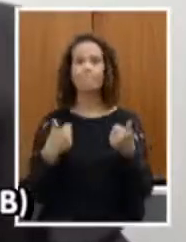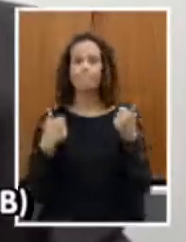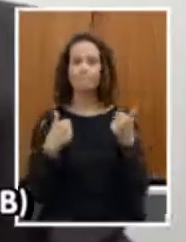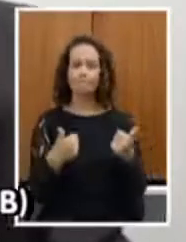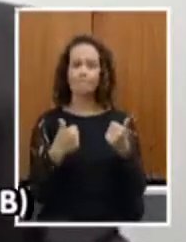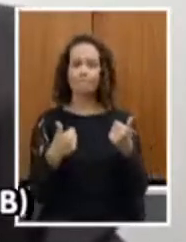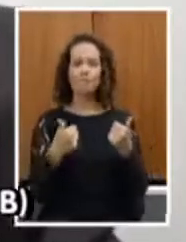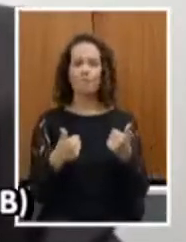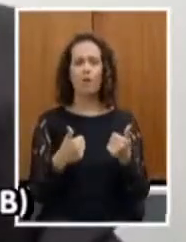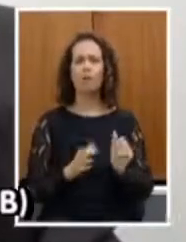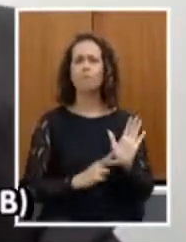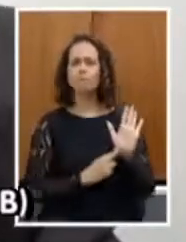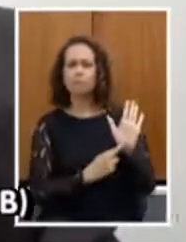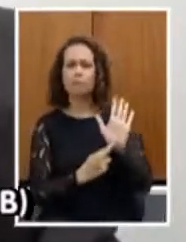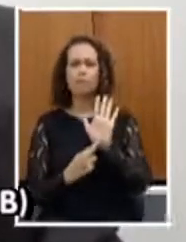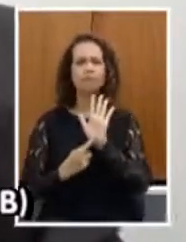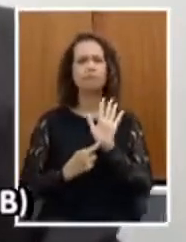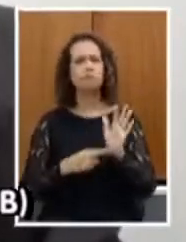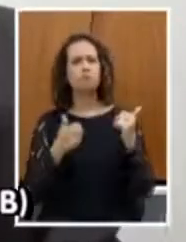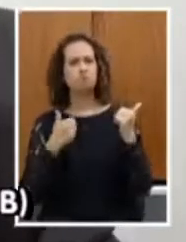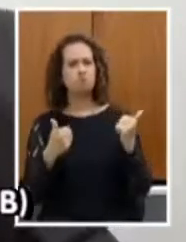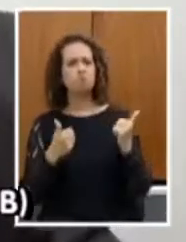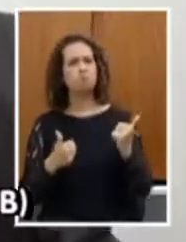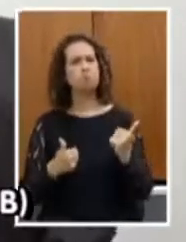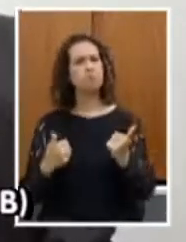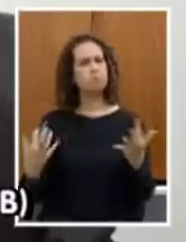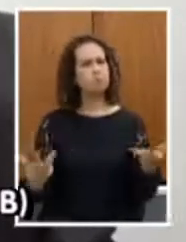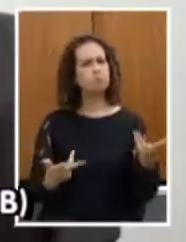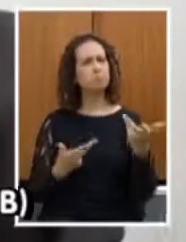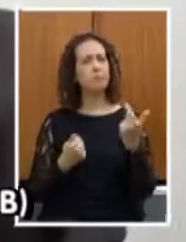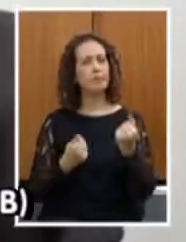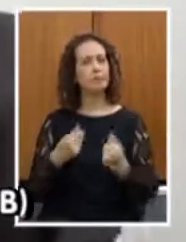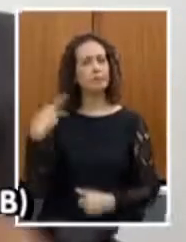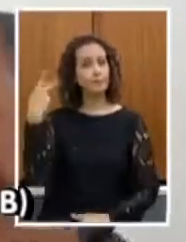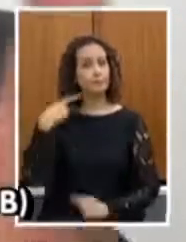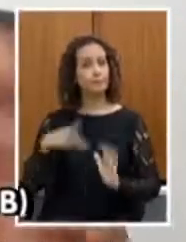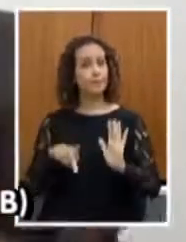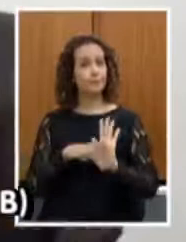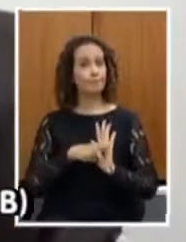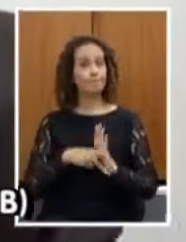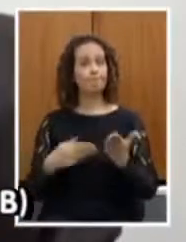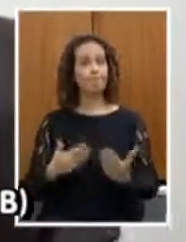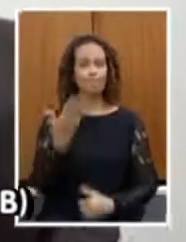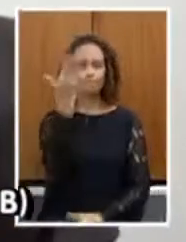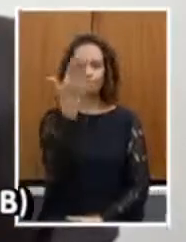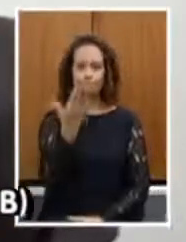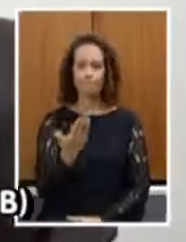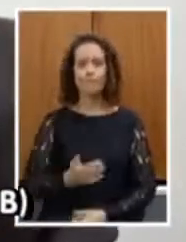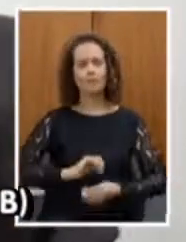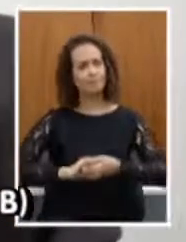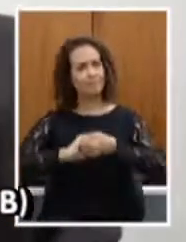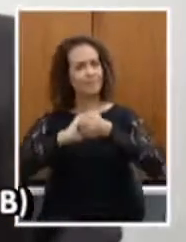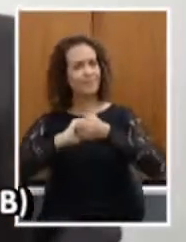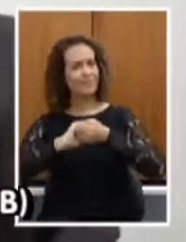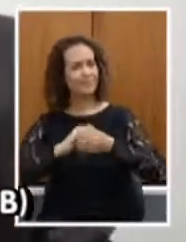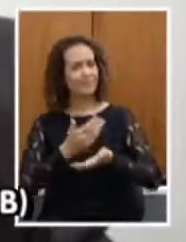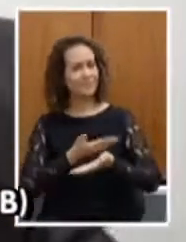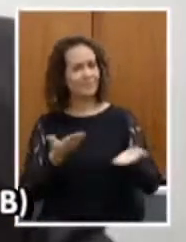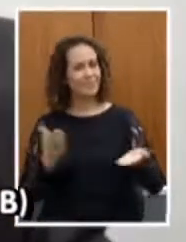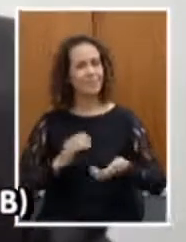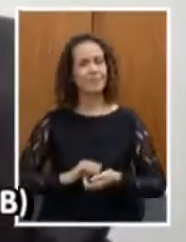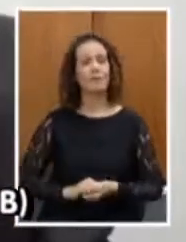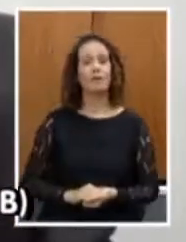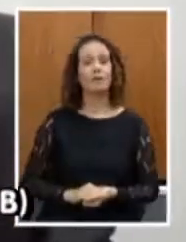uma representatividade por excelência do nosso Parlamento. Na sua pessoa, eu saúdo e cumprimento todos. Muito